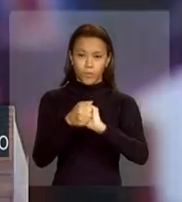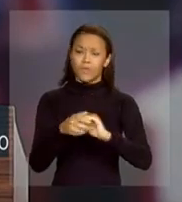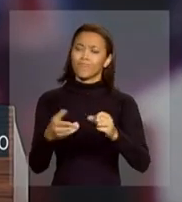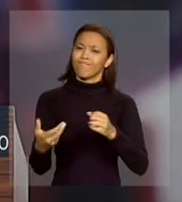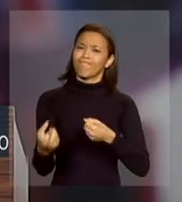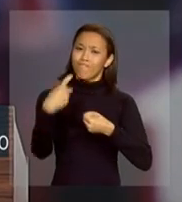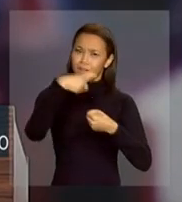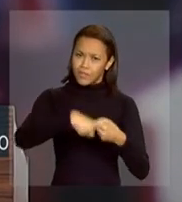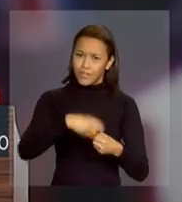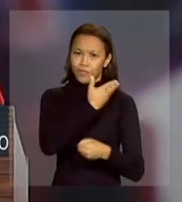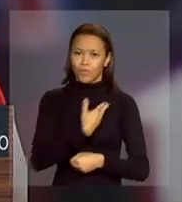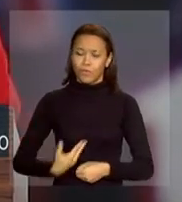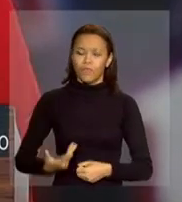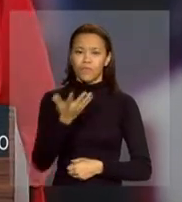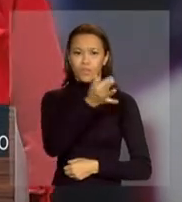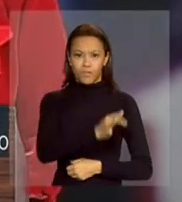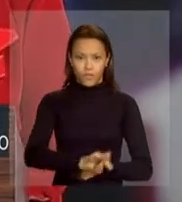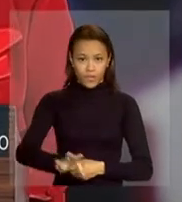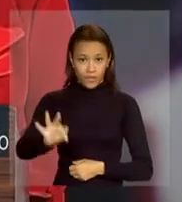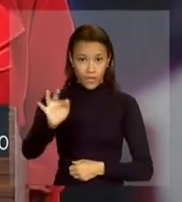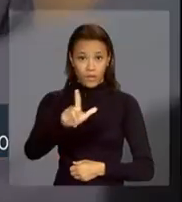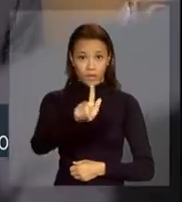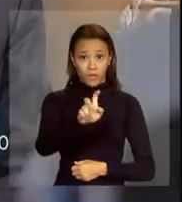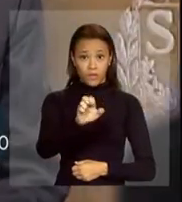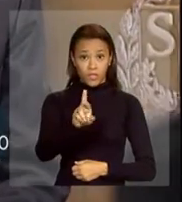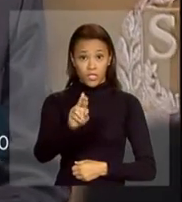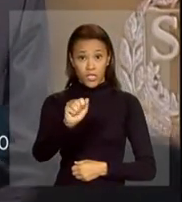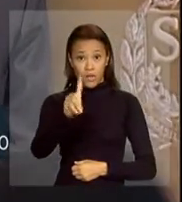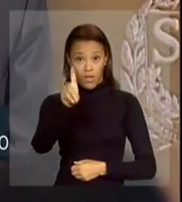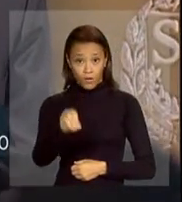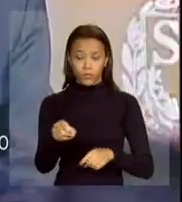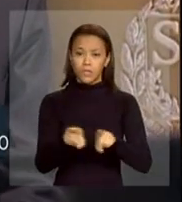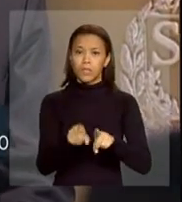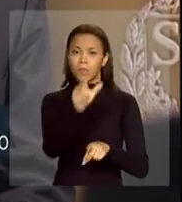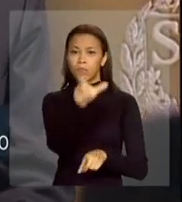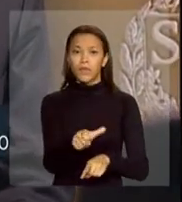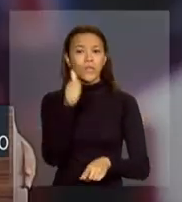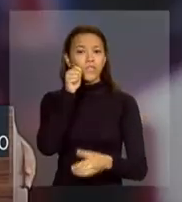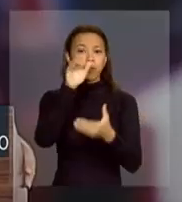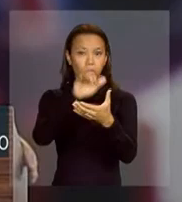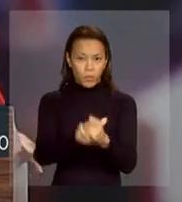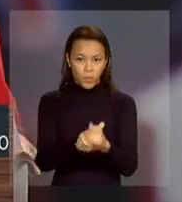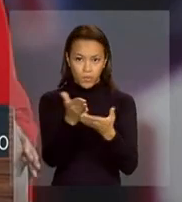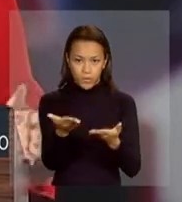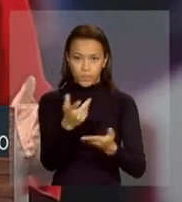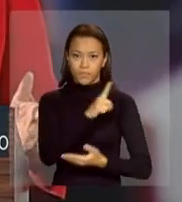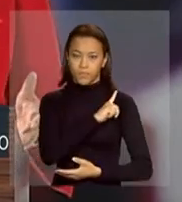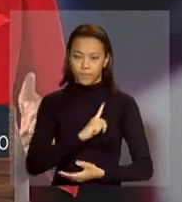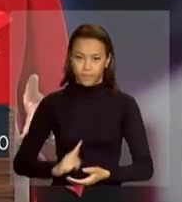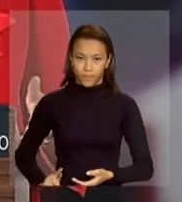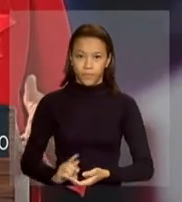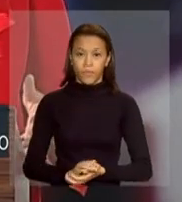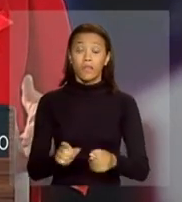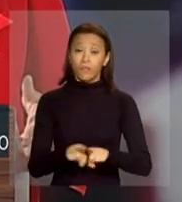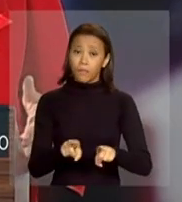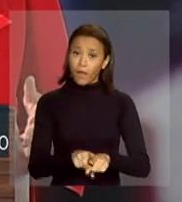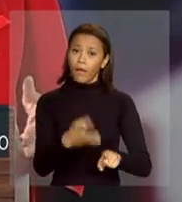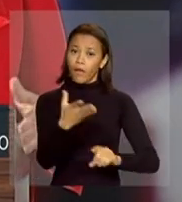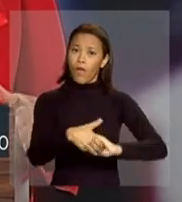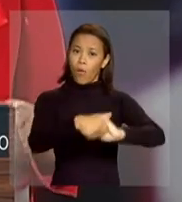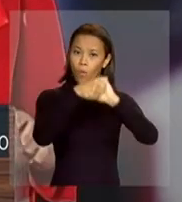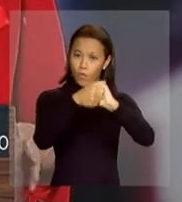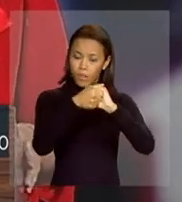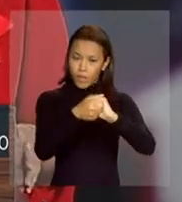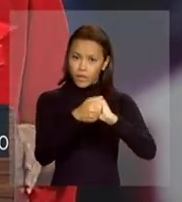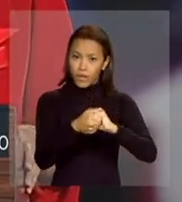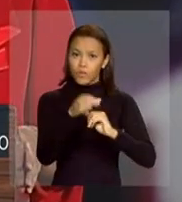parceiro do governo federal Geraldo Alckmin e senhora Lu Alckmin queria cumprimentar